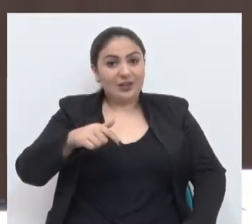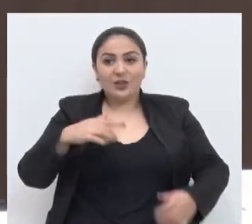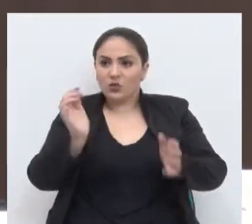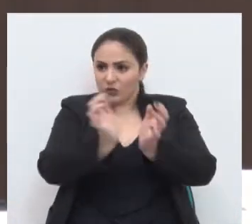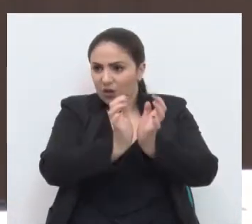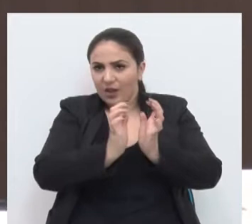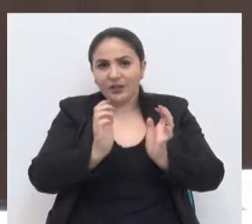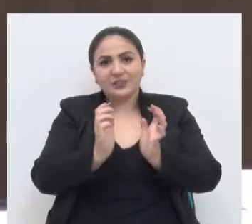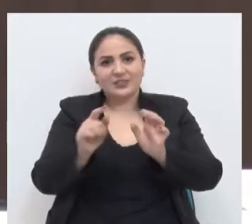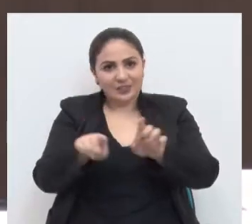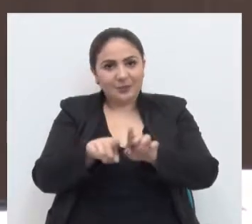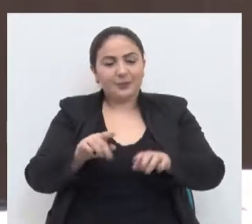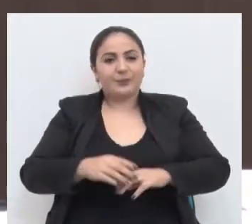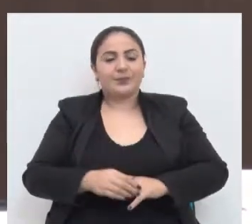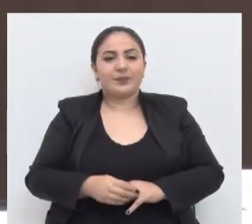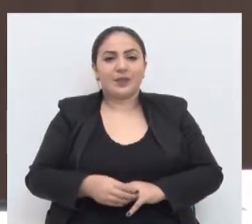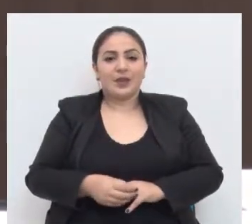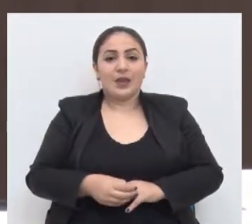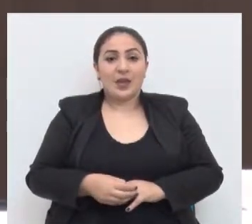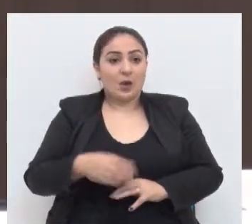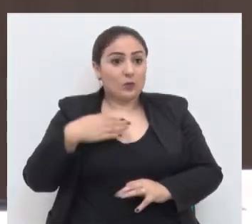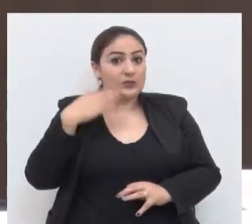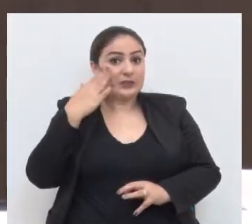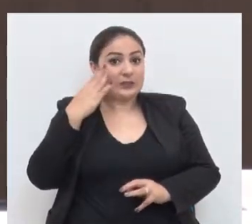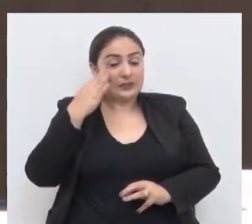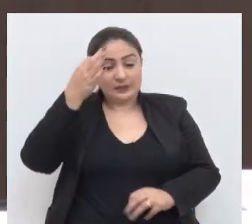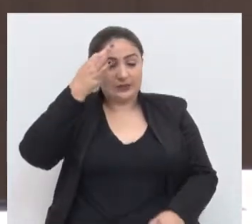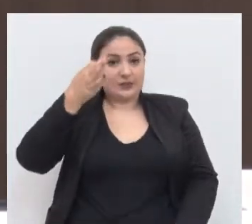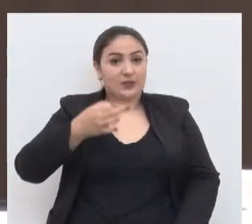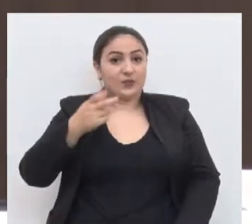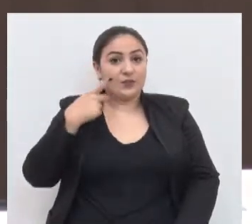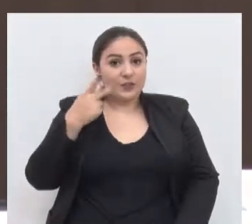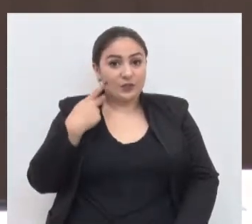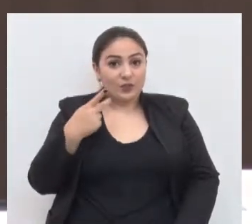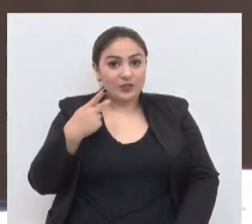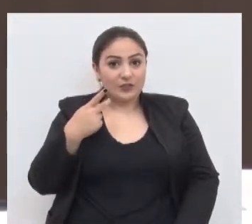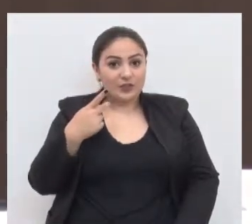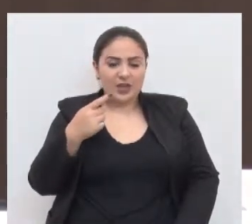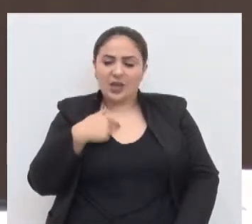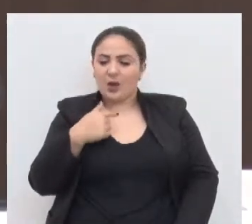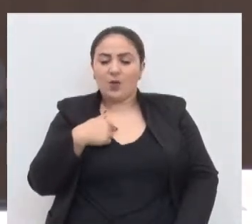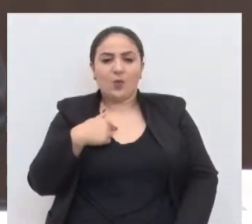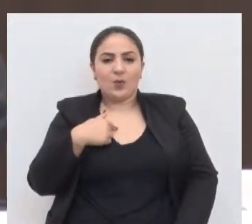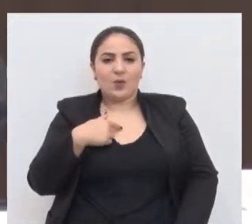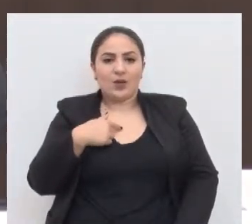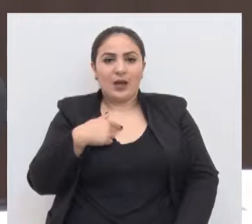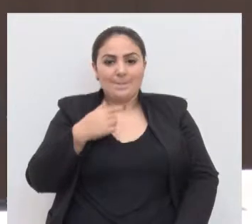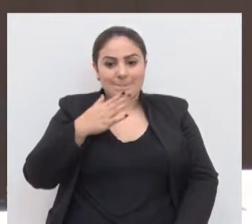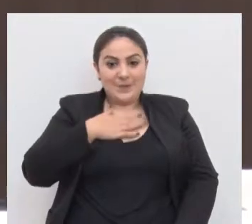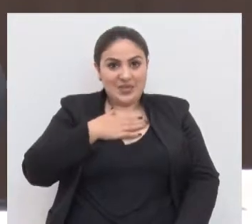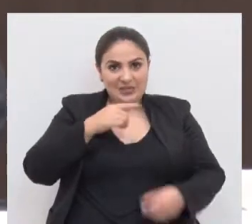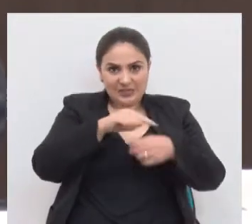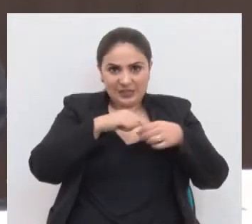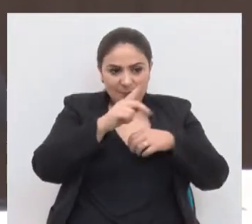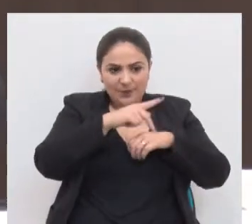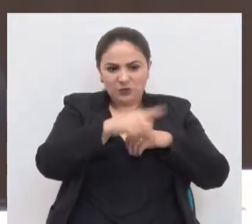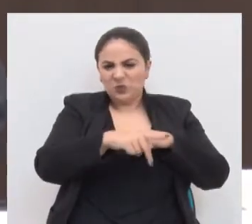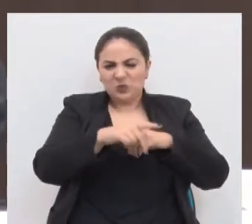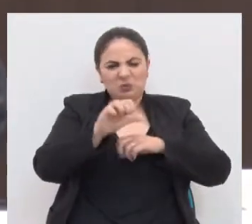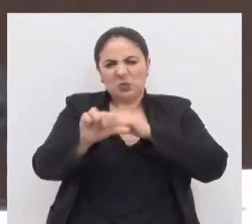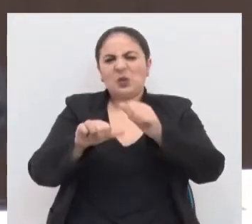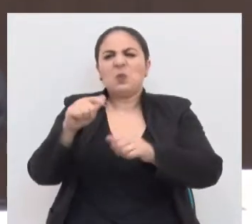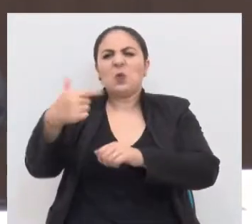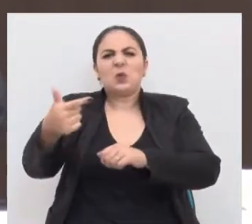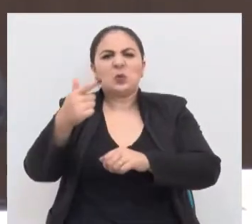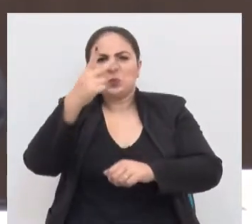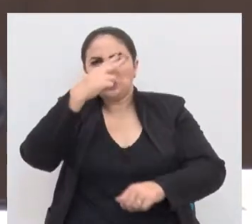os demais colegas. E tenho a convicção e certeza, vereador Fernando, que não trocaria a minha cidade de Passo Fundo por nenhum outro